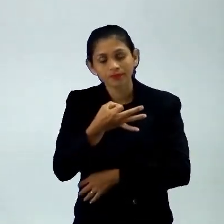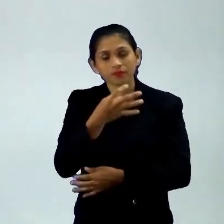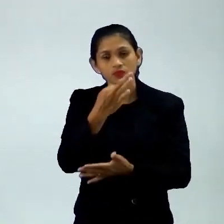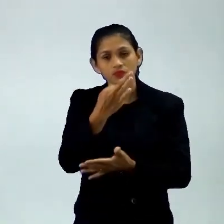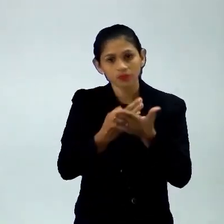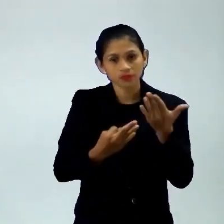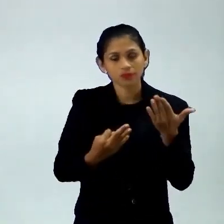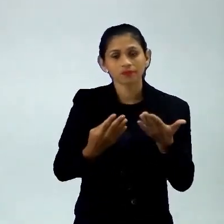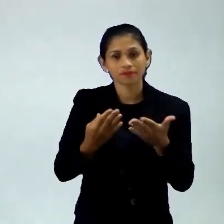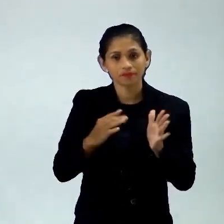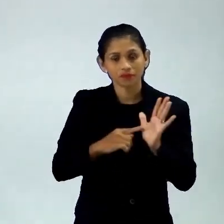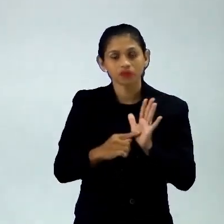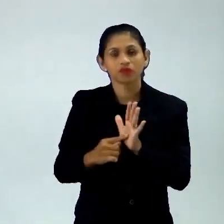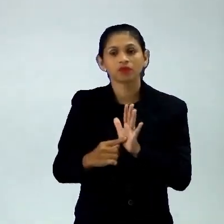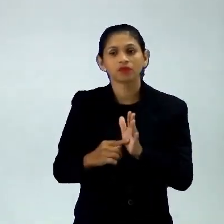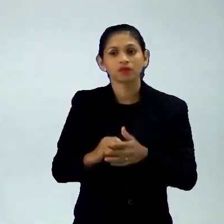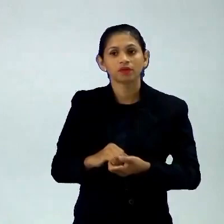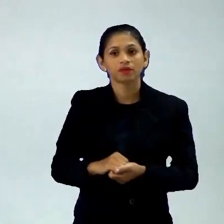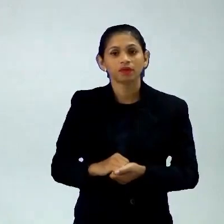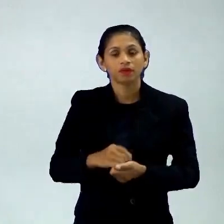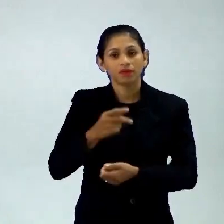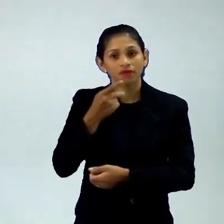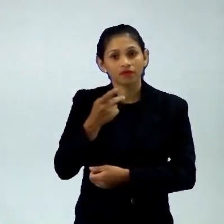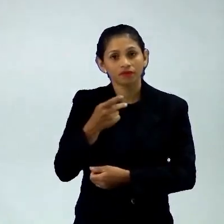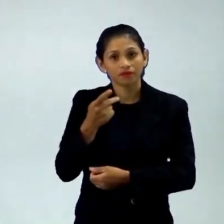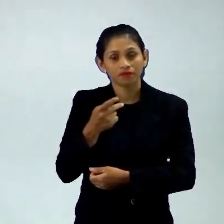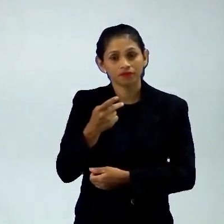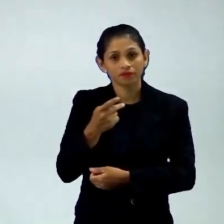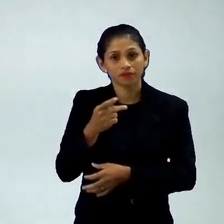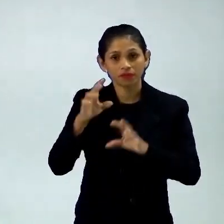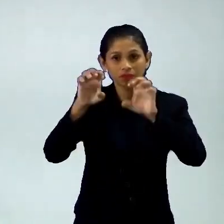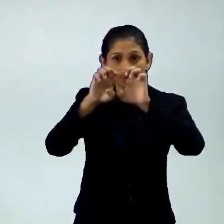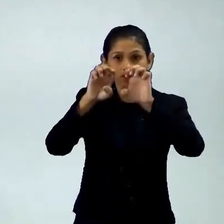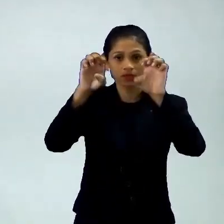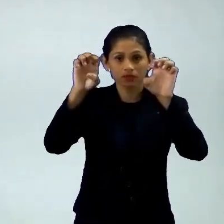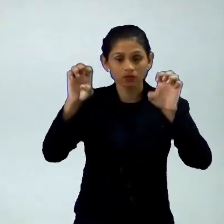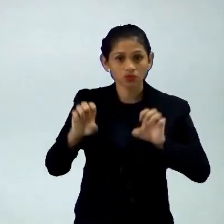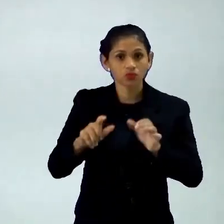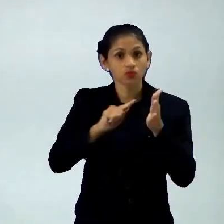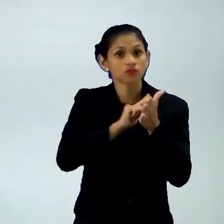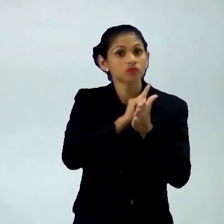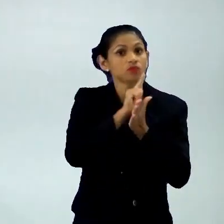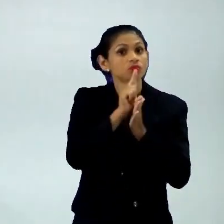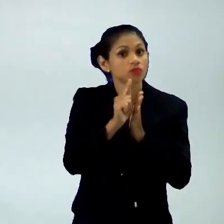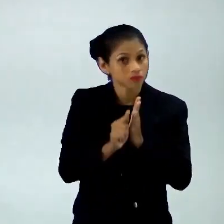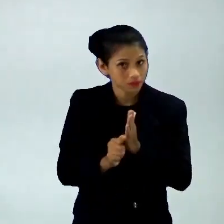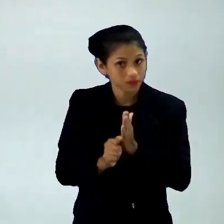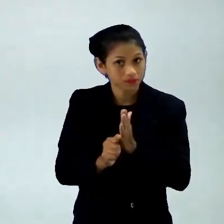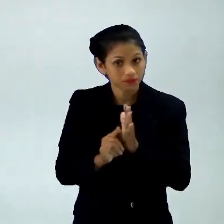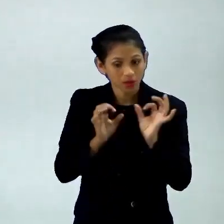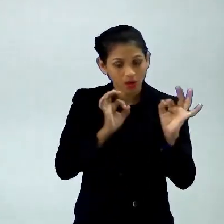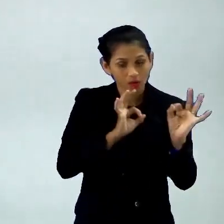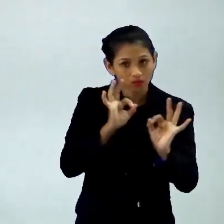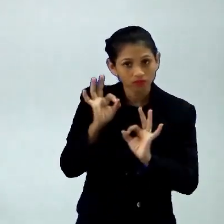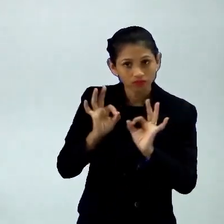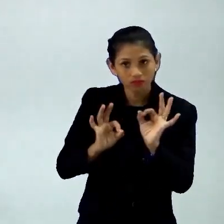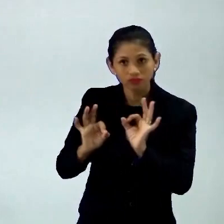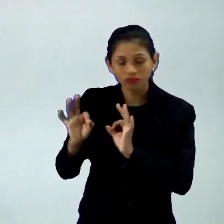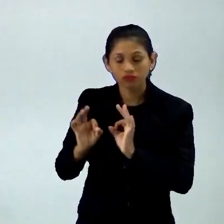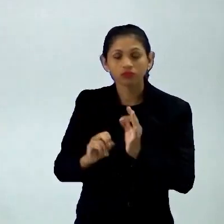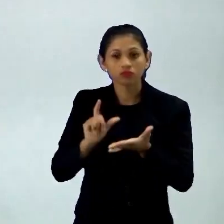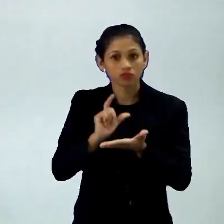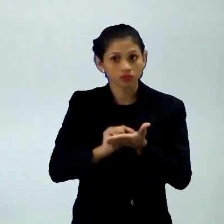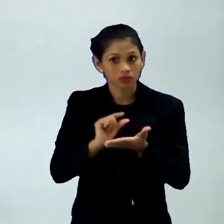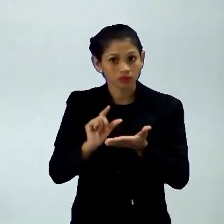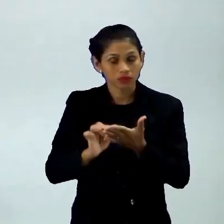trouxe nesse artigo de opinião que nós lemos, vamos falar sobre a estrutura do gênero, a estrutura, a organização do artigo